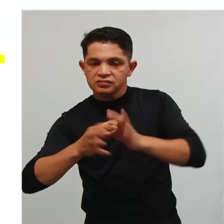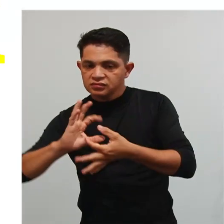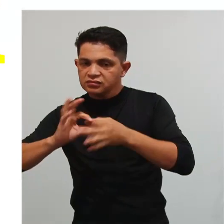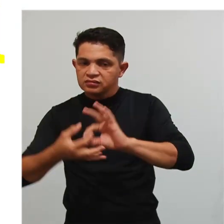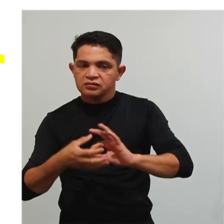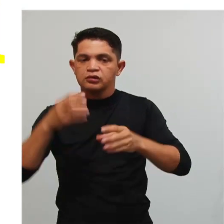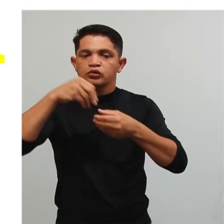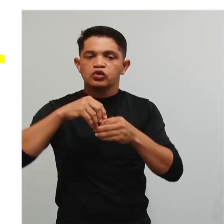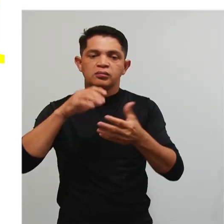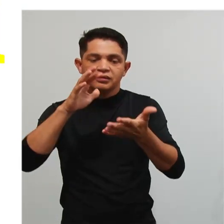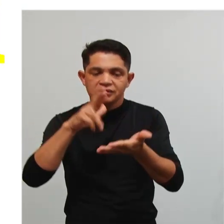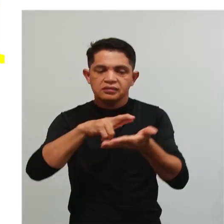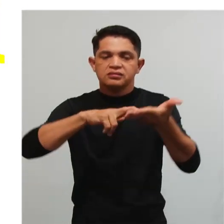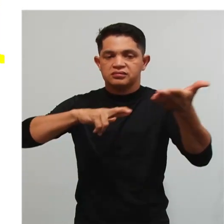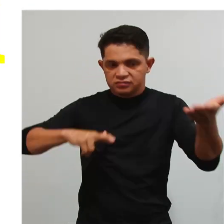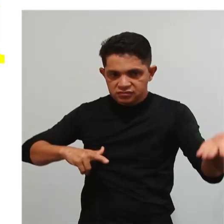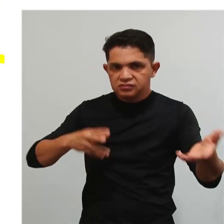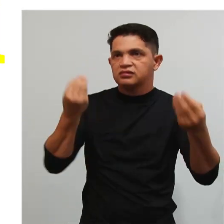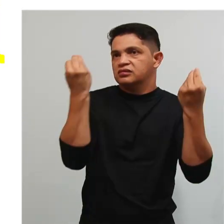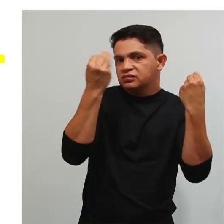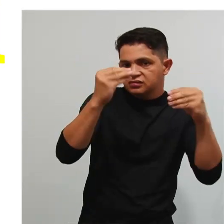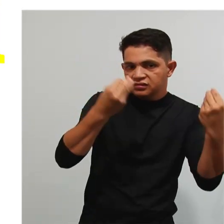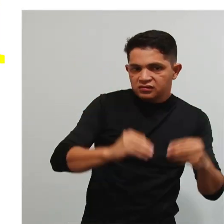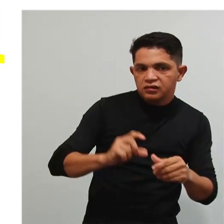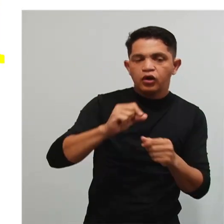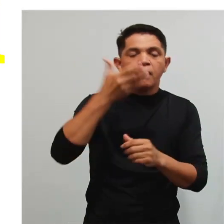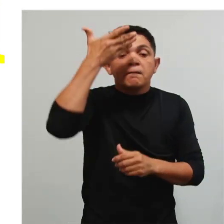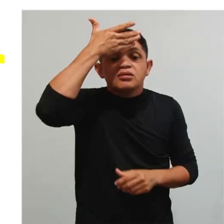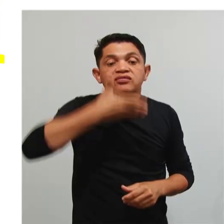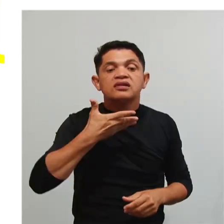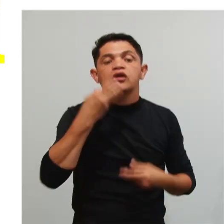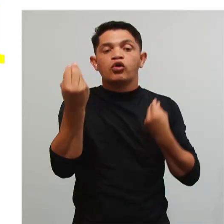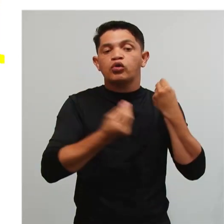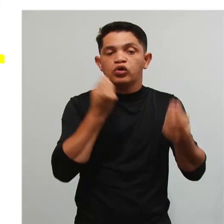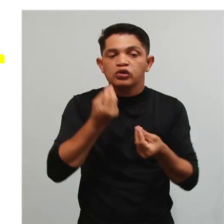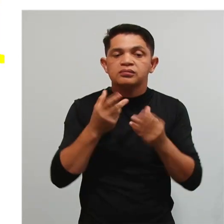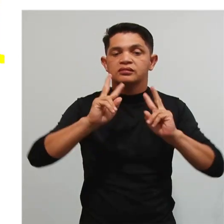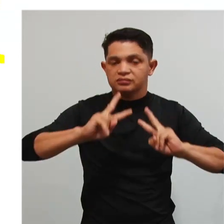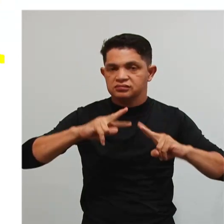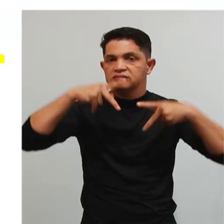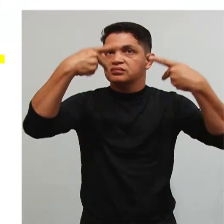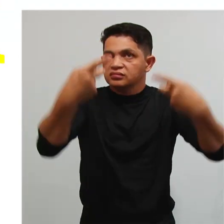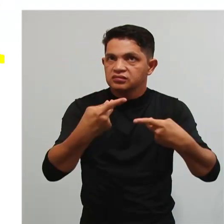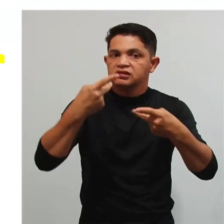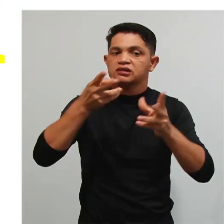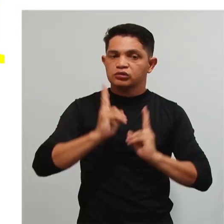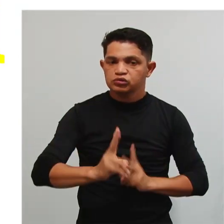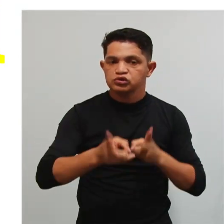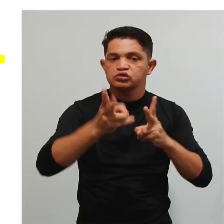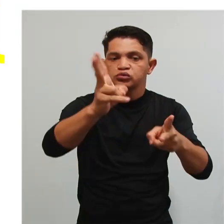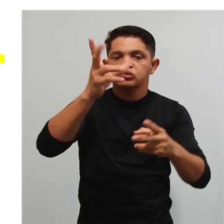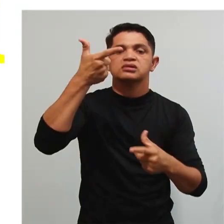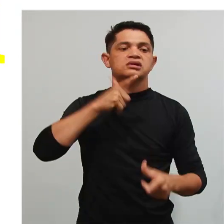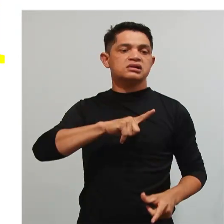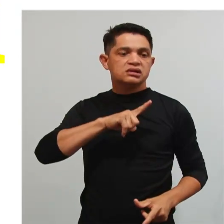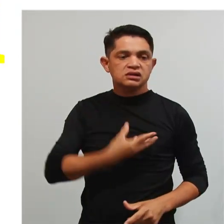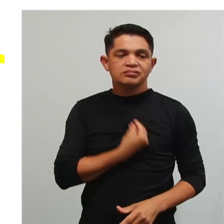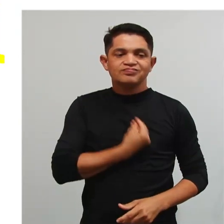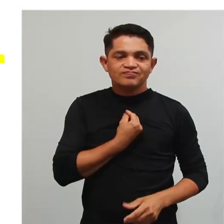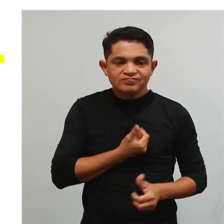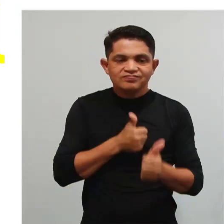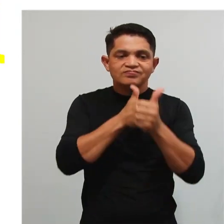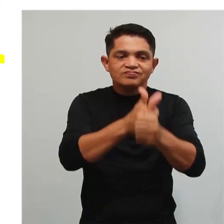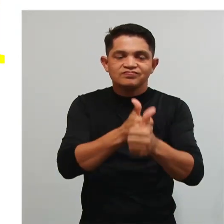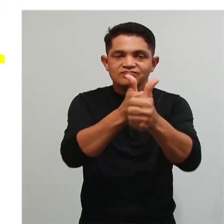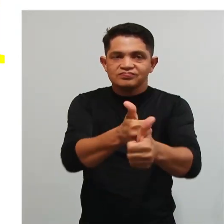utilizar no decorrer do texto para dar lembra lá quando nós vimos na aula 2 os elementos de